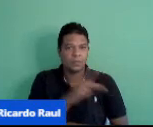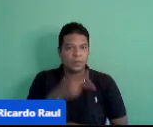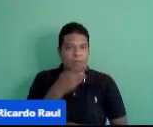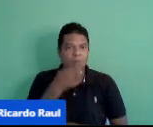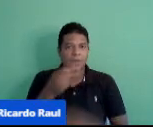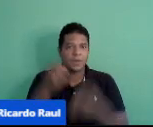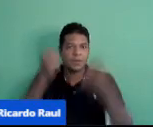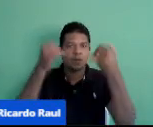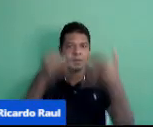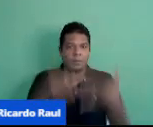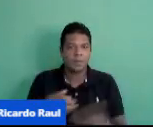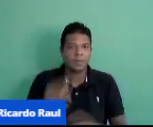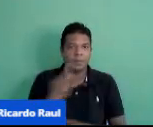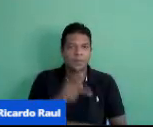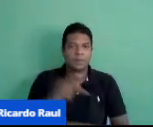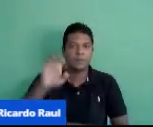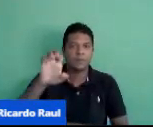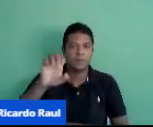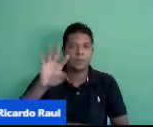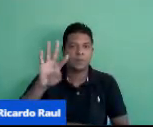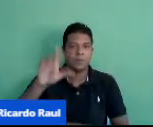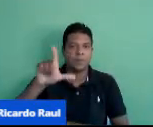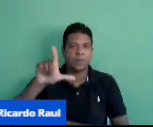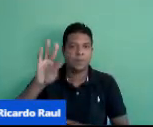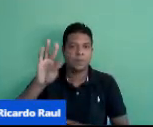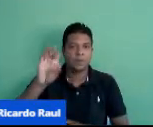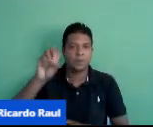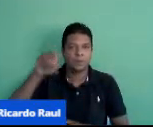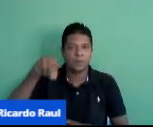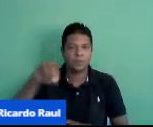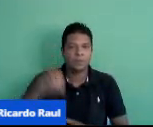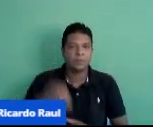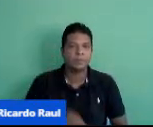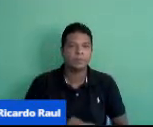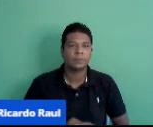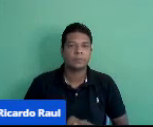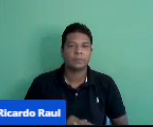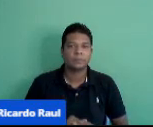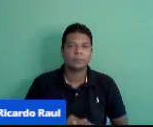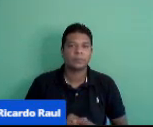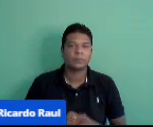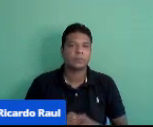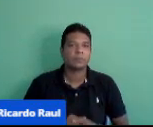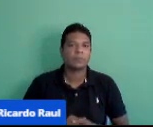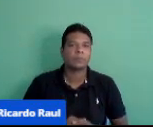aí. Beleza, Carlos. Beleza, que a gente passa para essa parte aí. Obrigado.